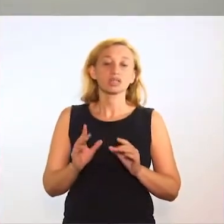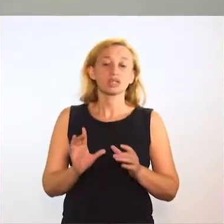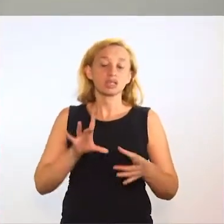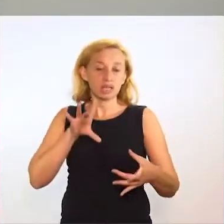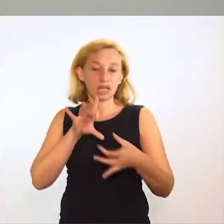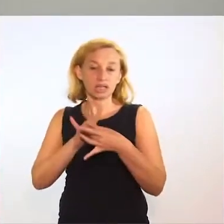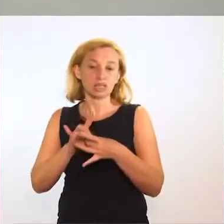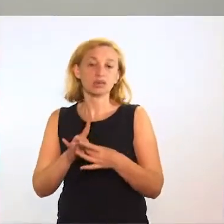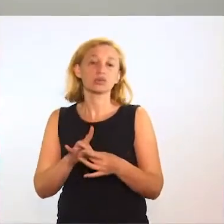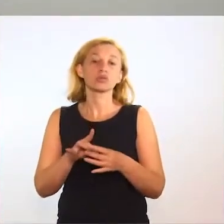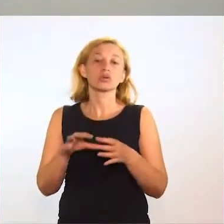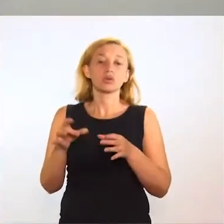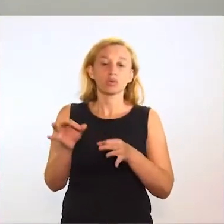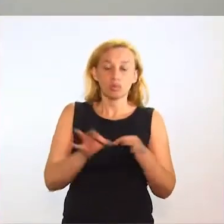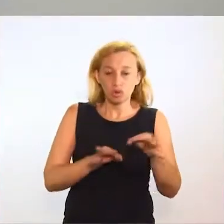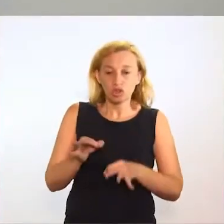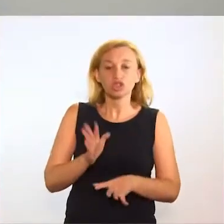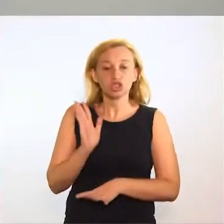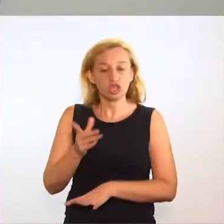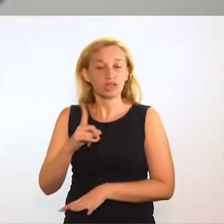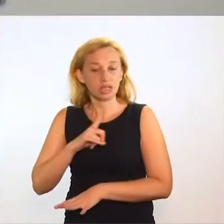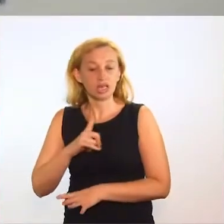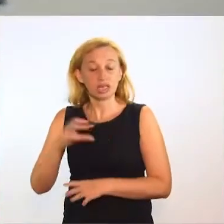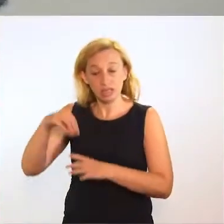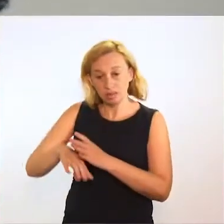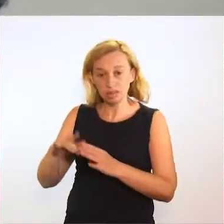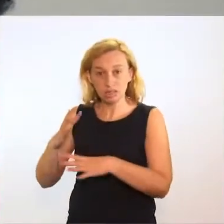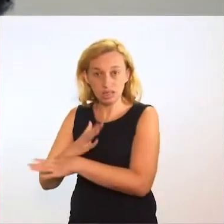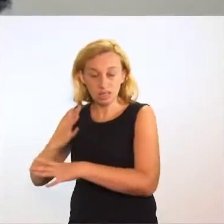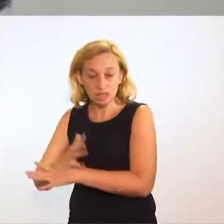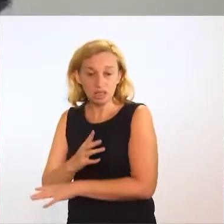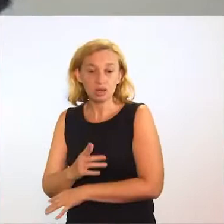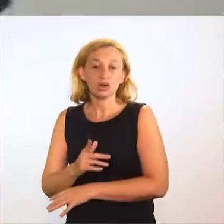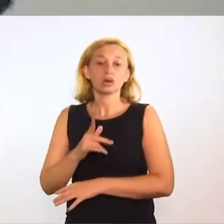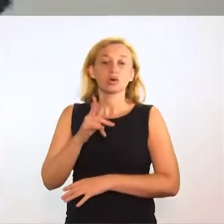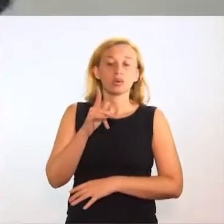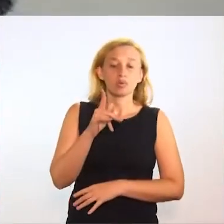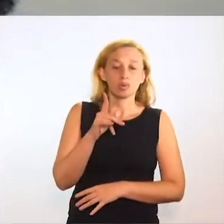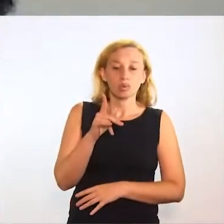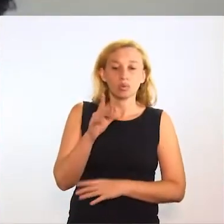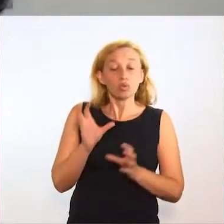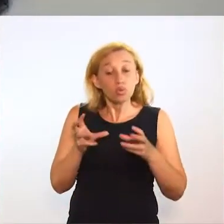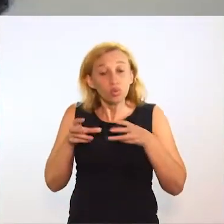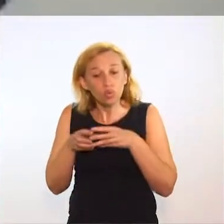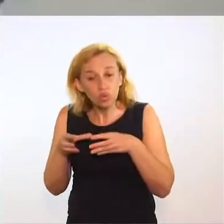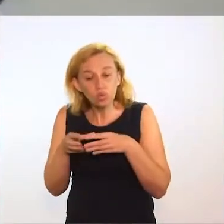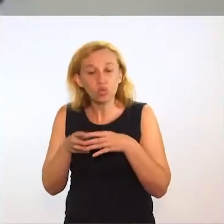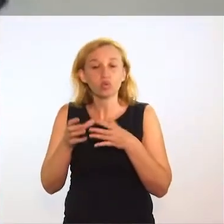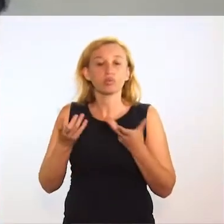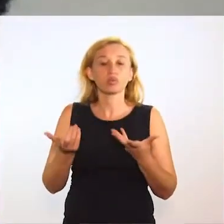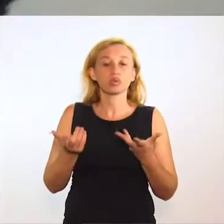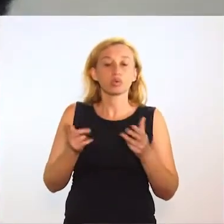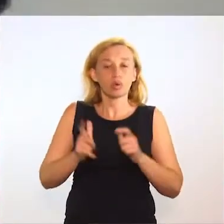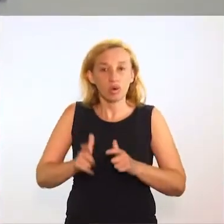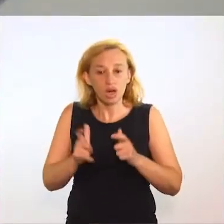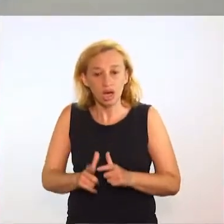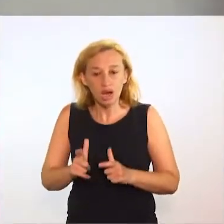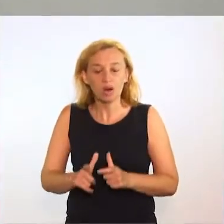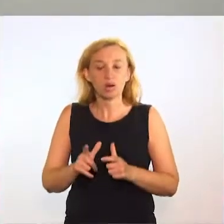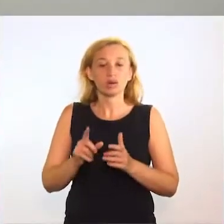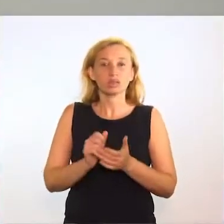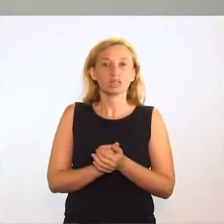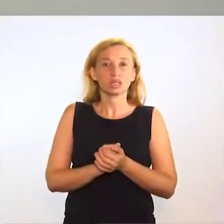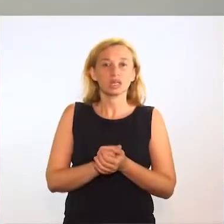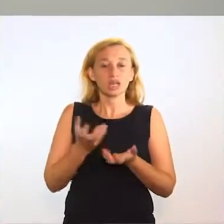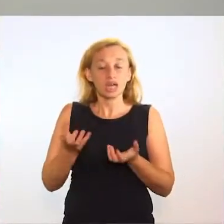E fazendo redes com projetos que já existem na região. Então, cooperativas locais, grupos de costuras locais, e a gente quer isso,